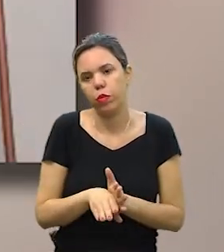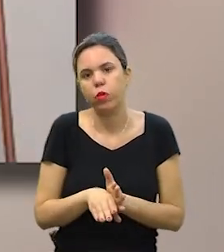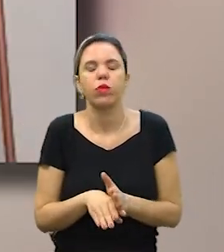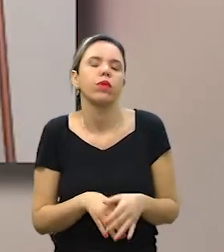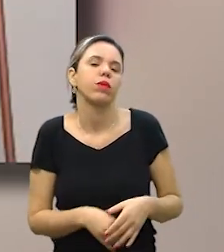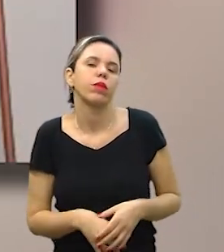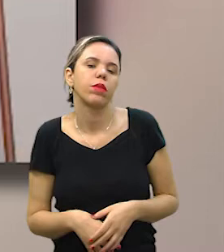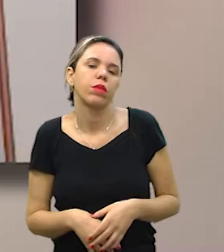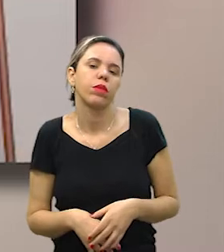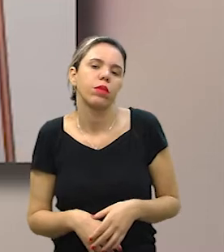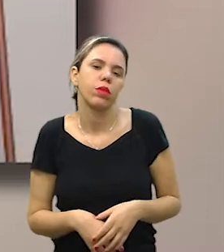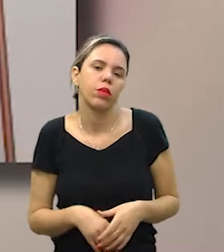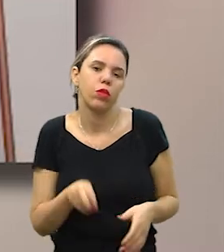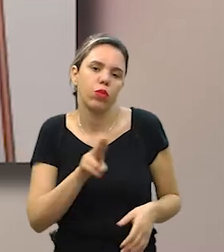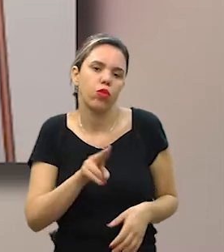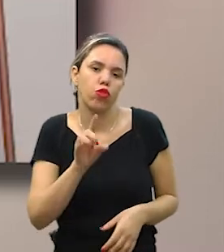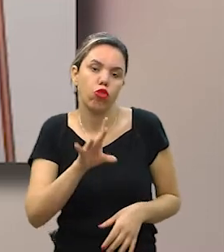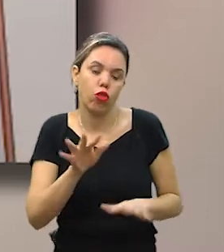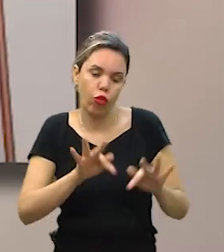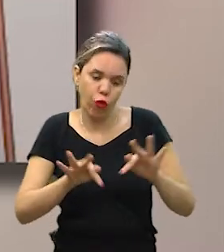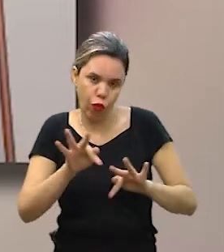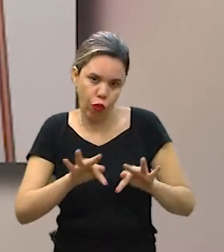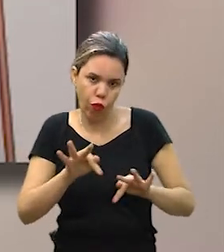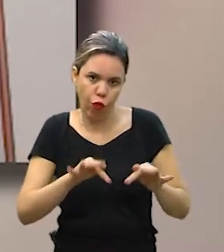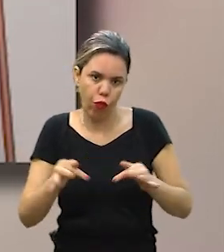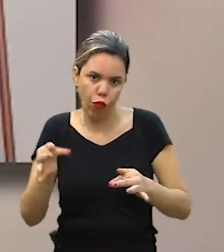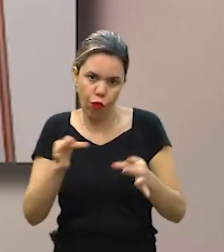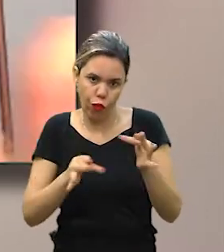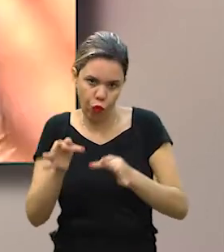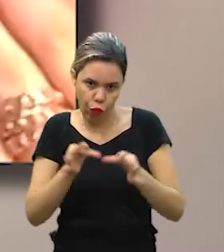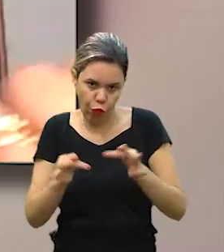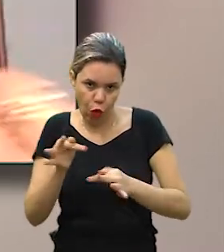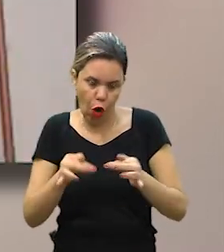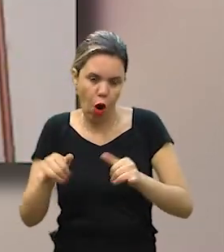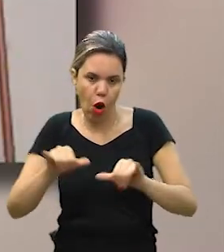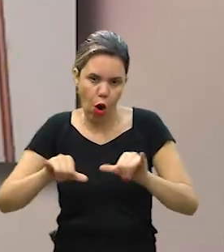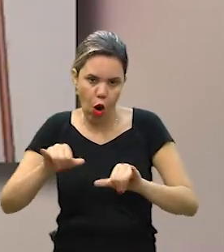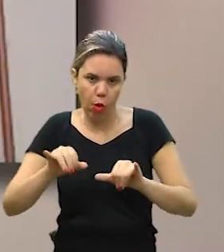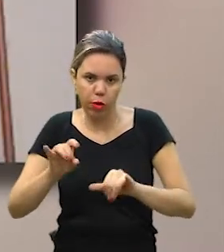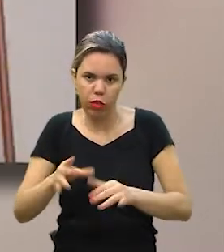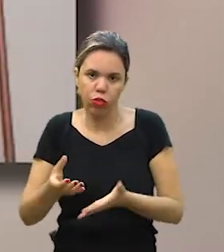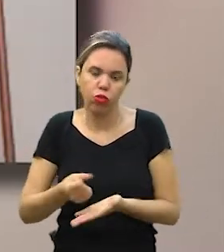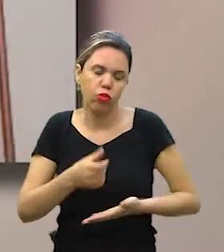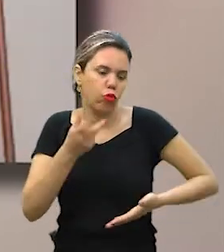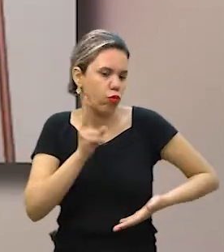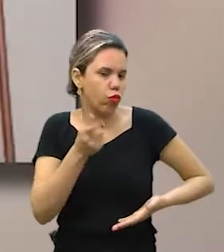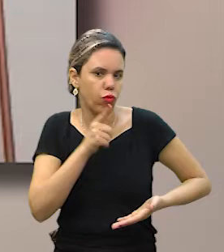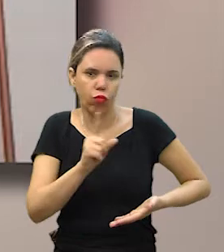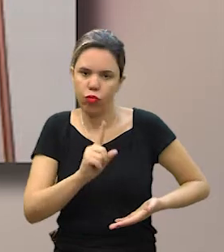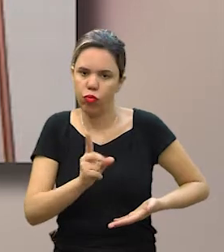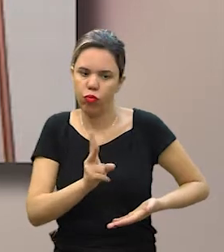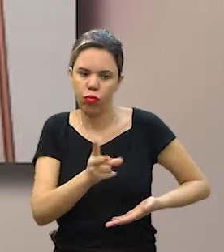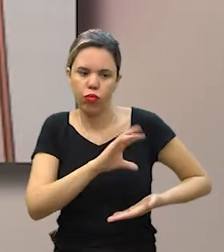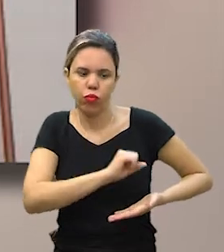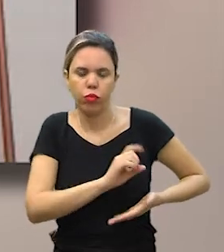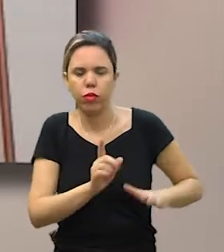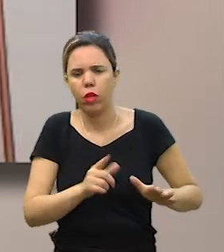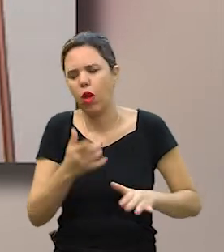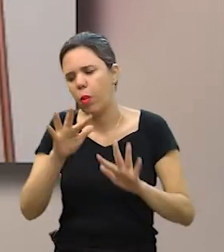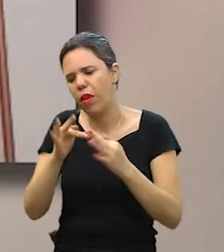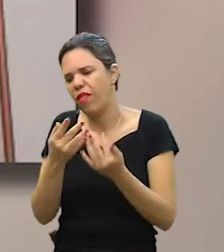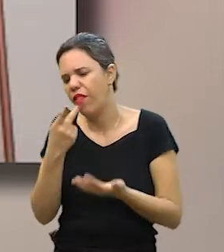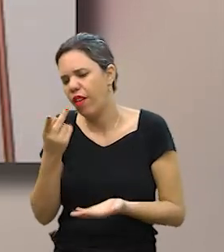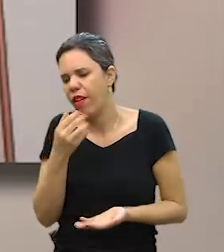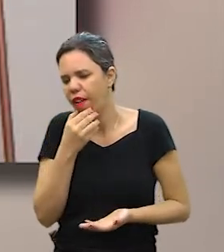chegou com o uso exclusivo de fórmula infantil, porque não conseguiu ficar em aleitamento materno, e os pais